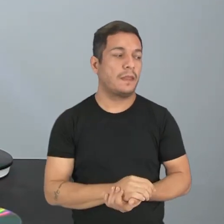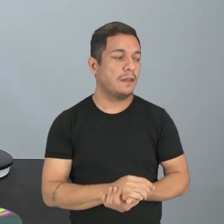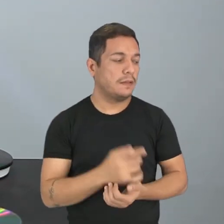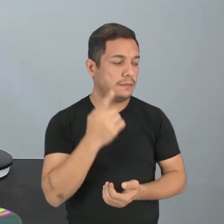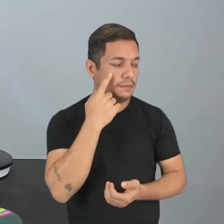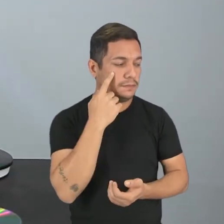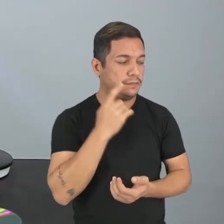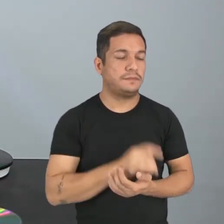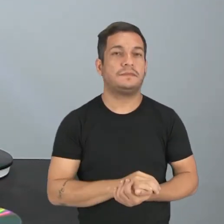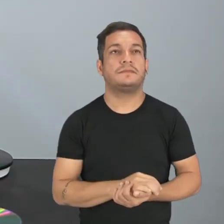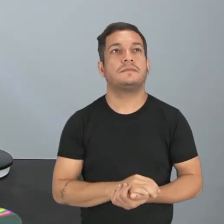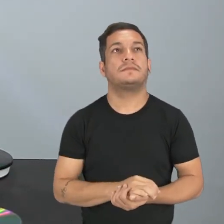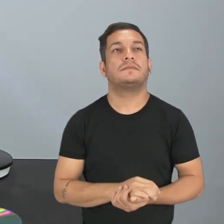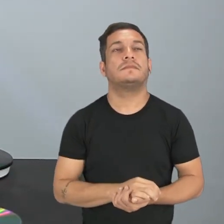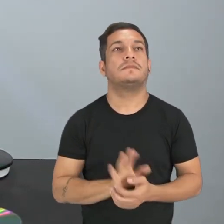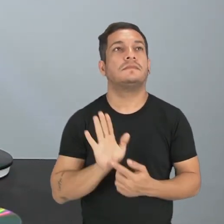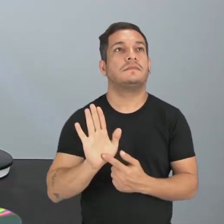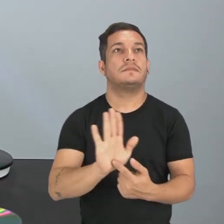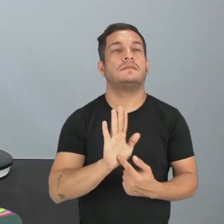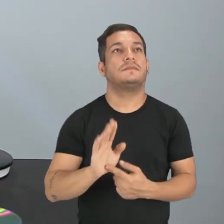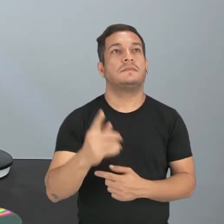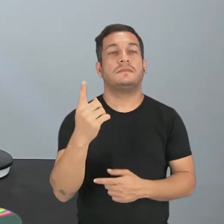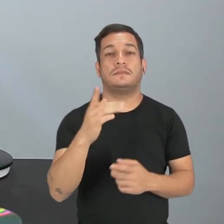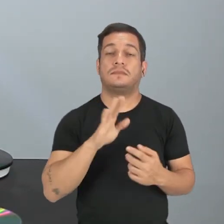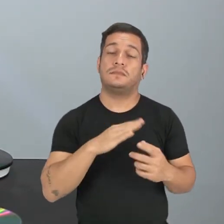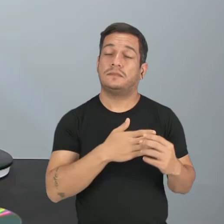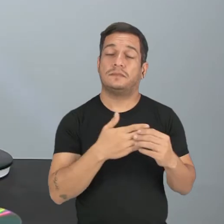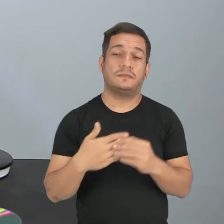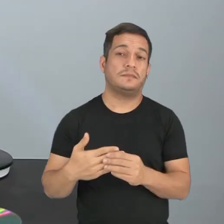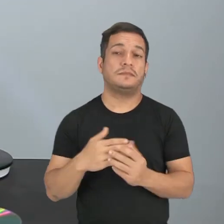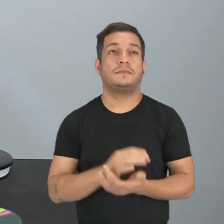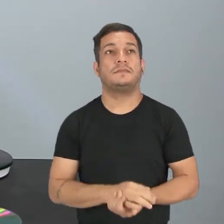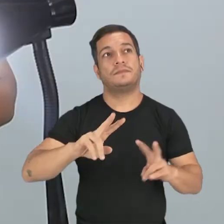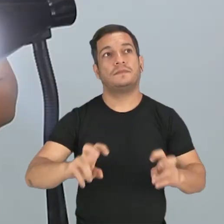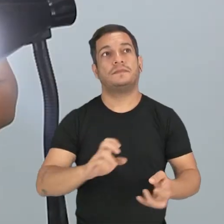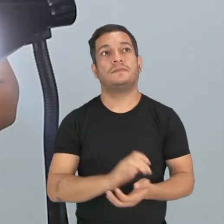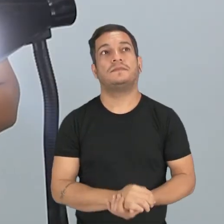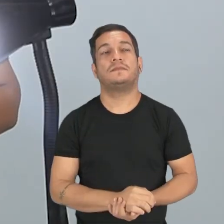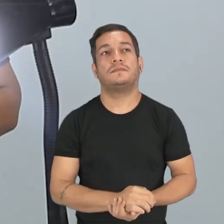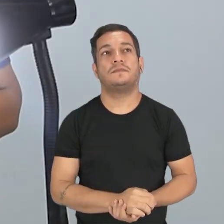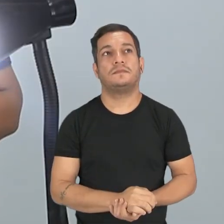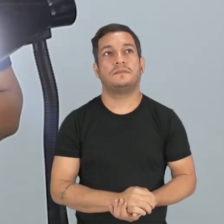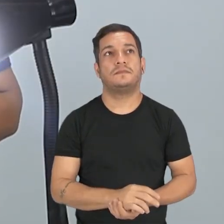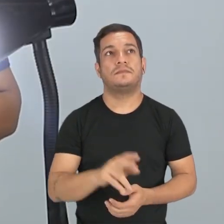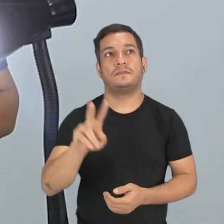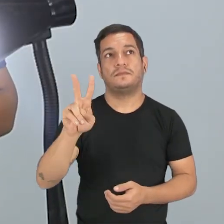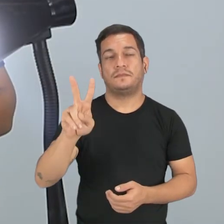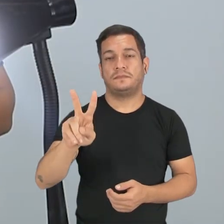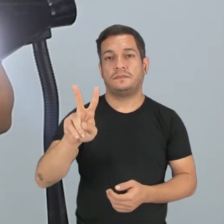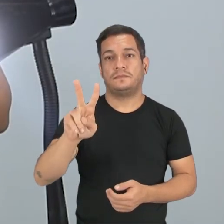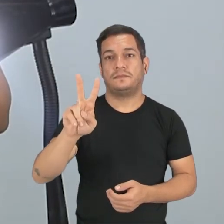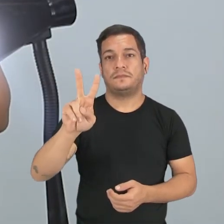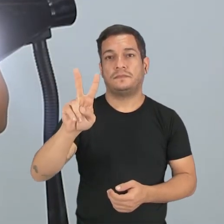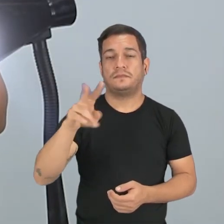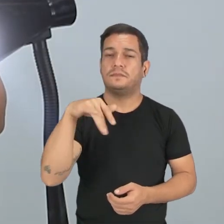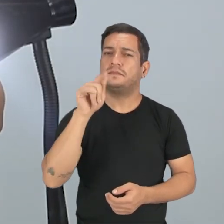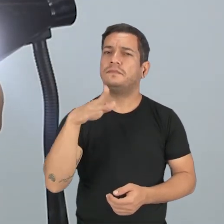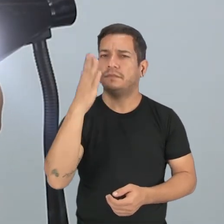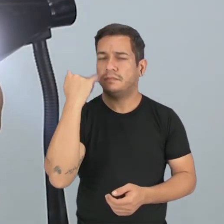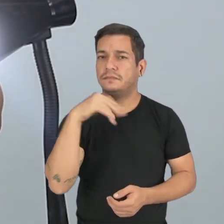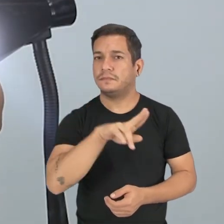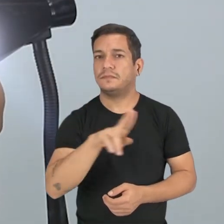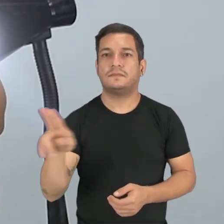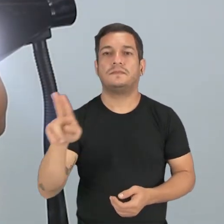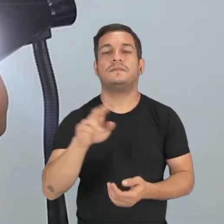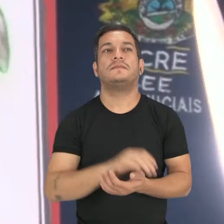Será? Tá bom, eu vou mostrar um que eu trouxe para vocês. Esse é o... Quem sabe o